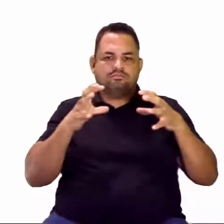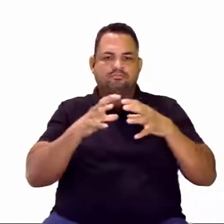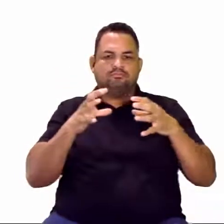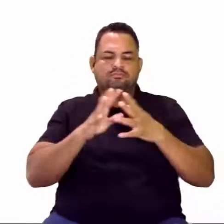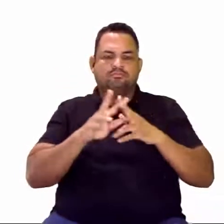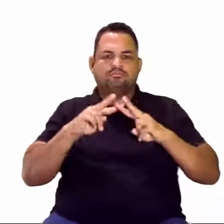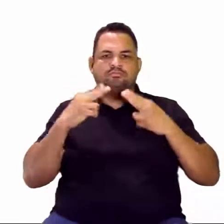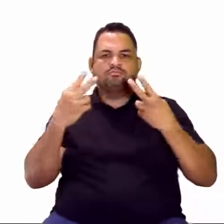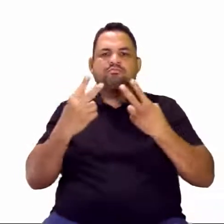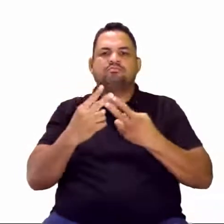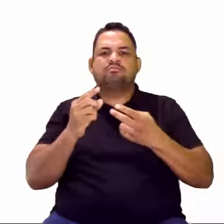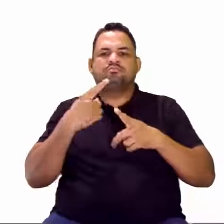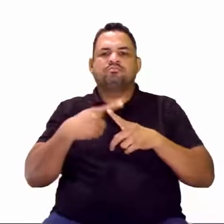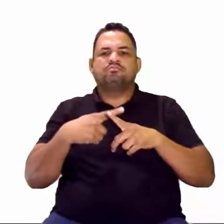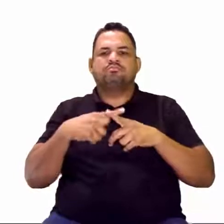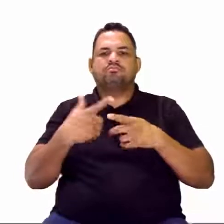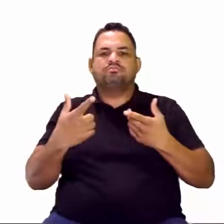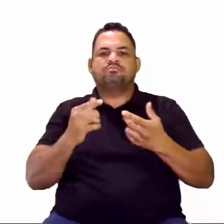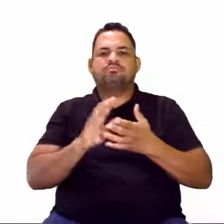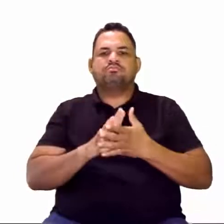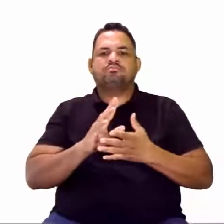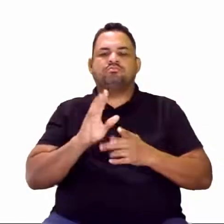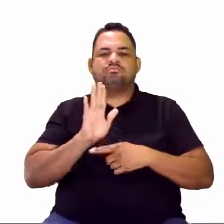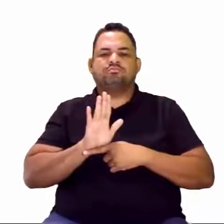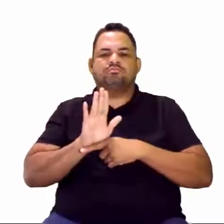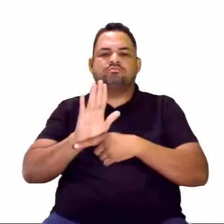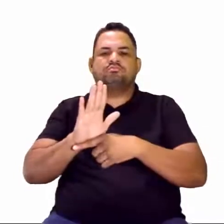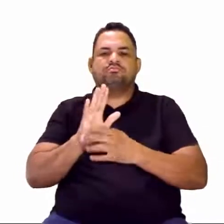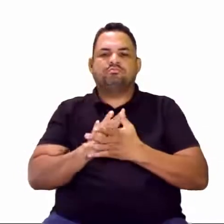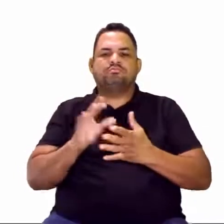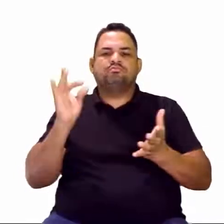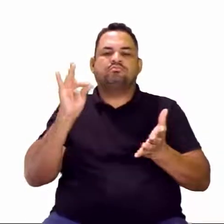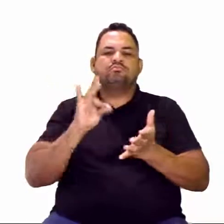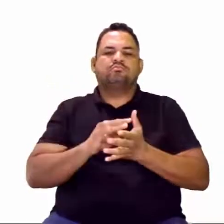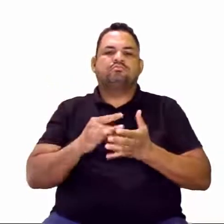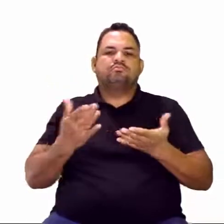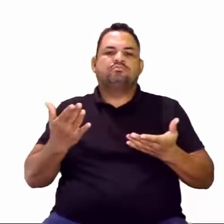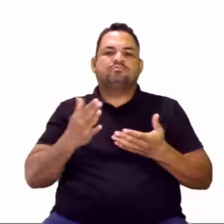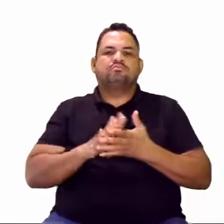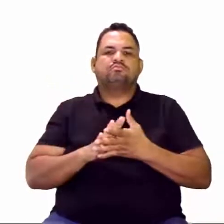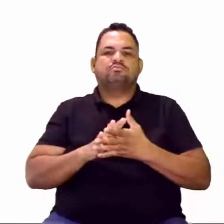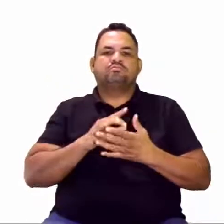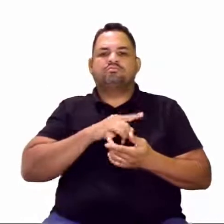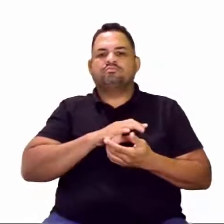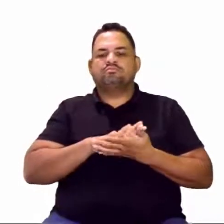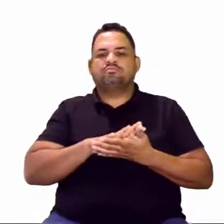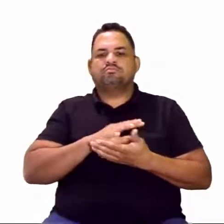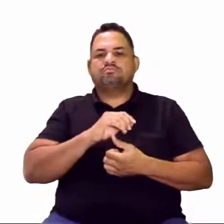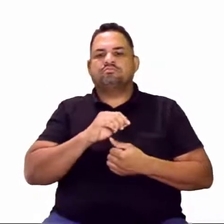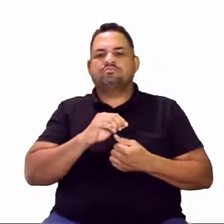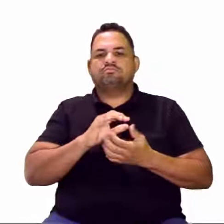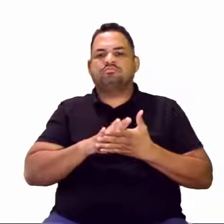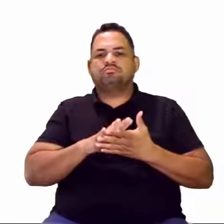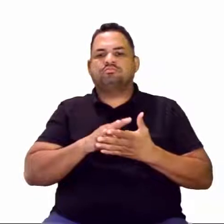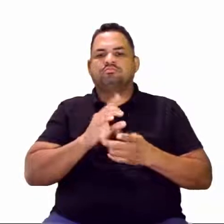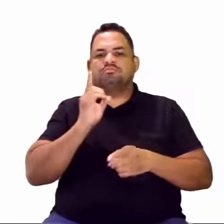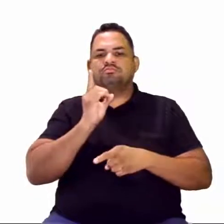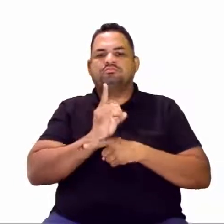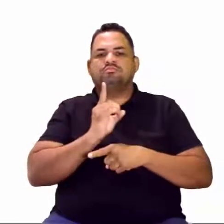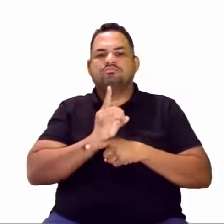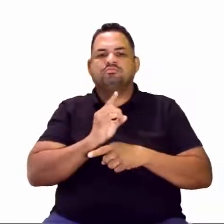pressão e volume, porque isso contribui, de fato, nas variáveis